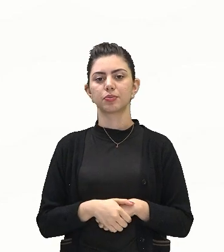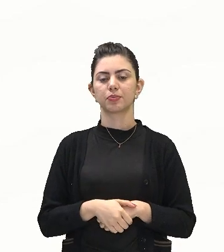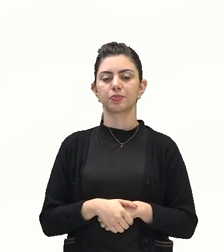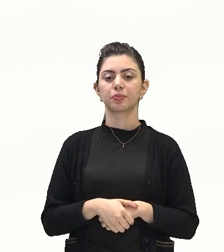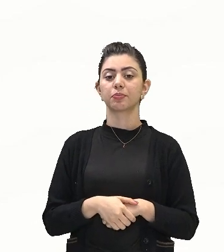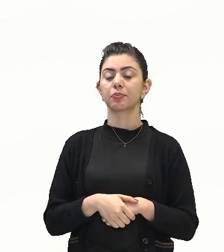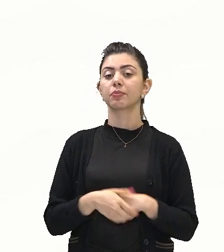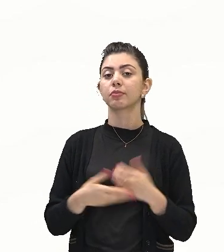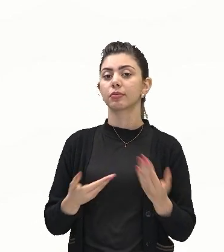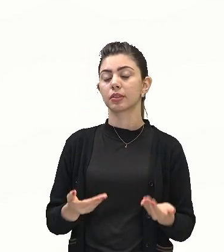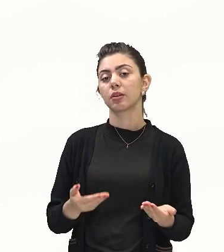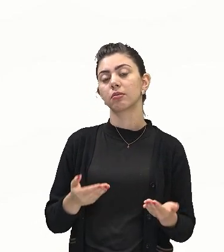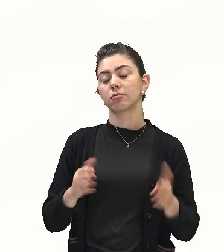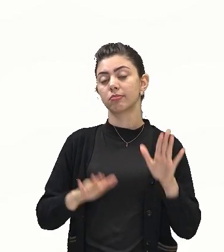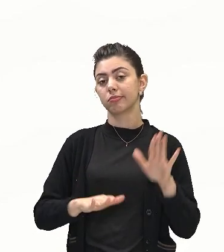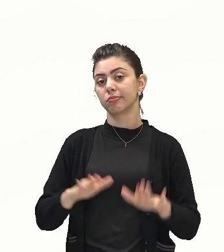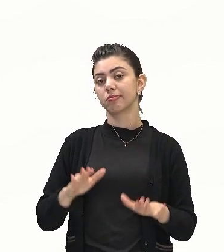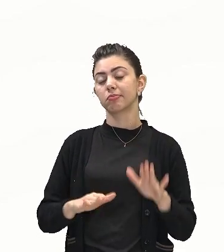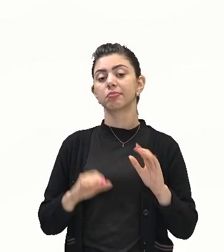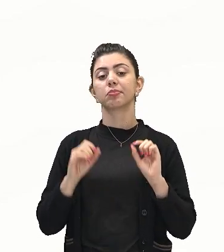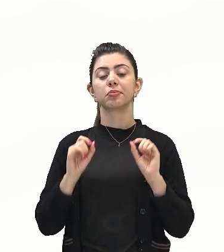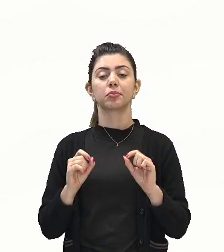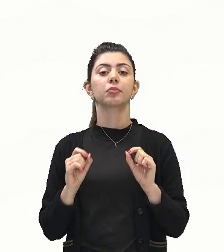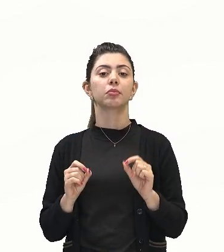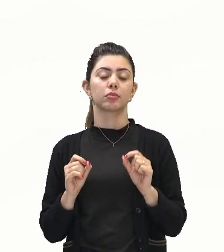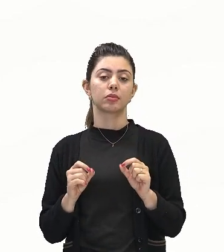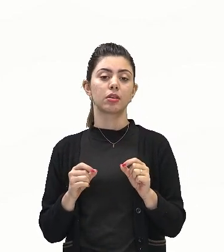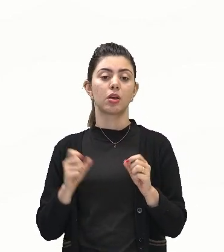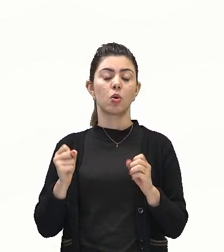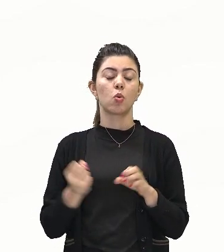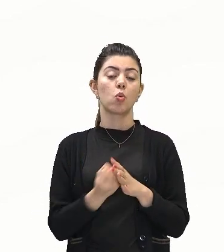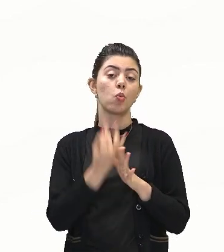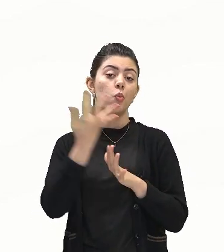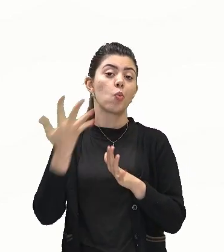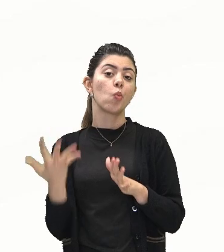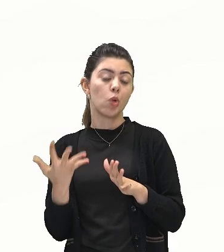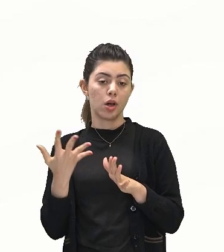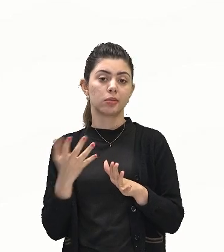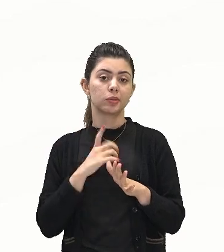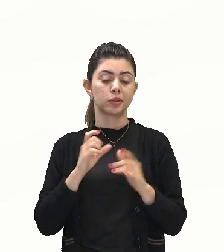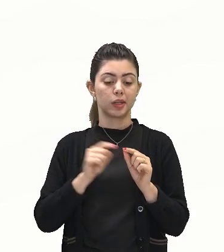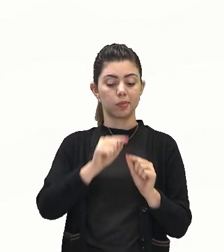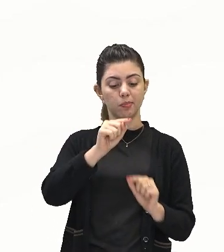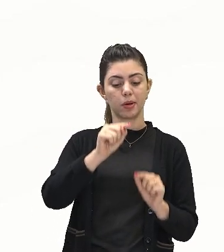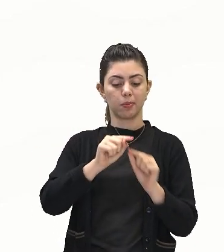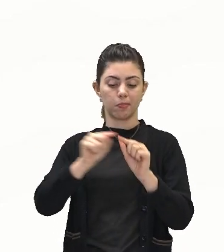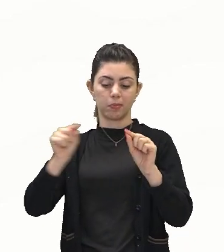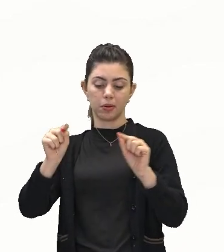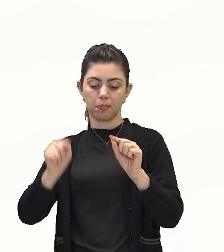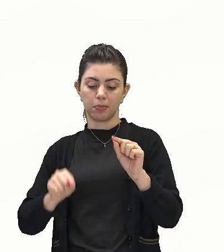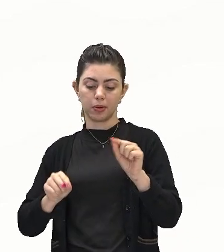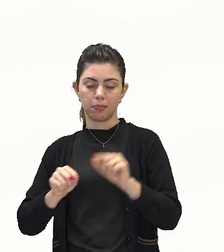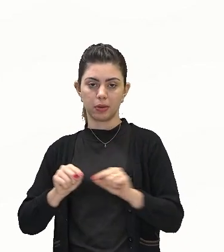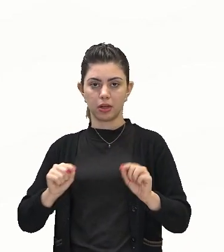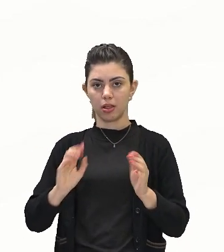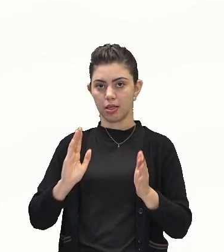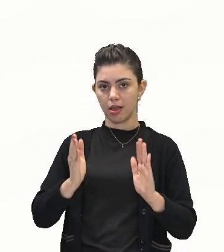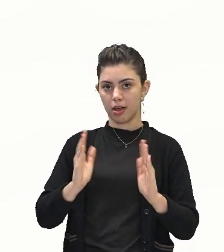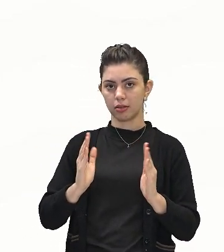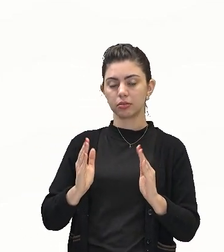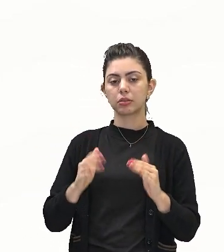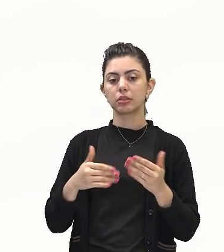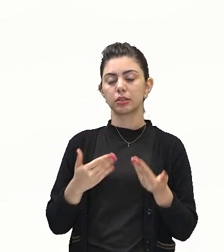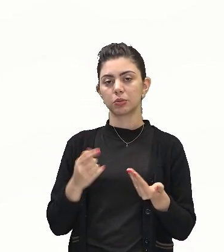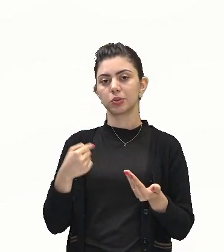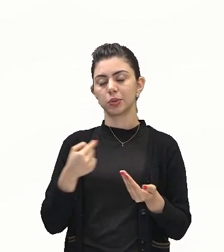que, claro, dependendo da sua quantidade de lados, a gente, claro, vai fazer aquela nomeação